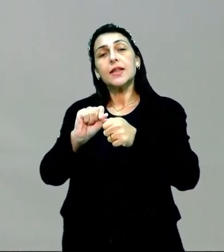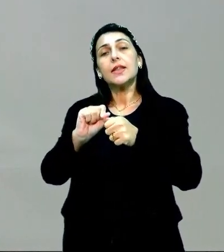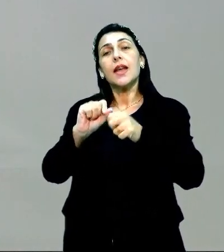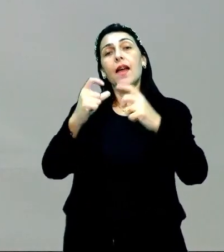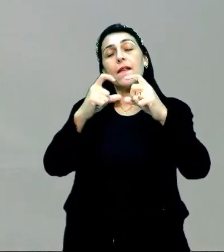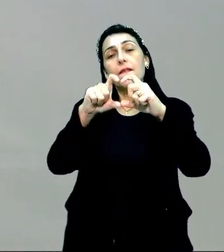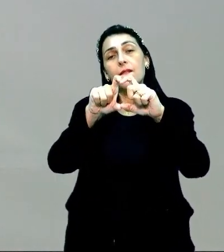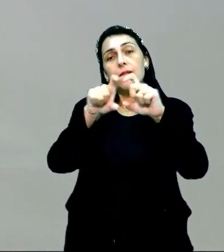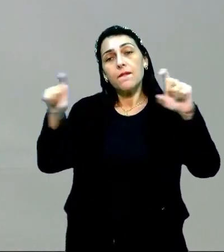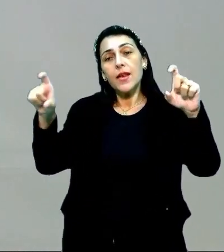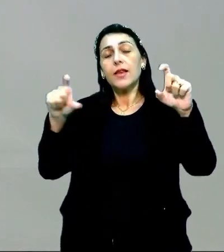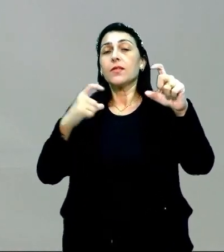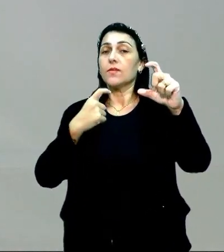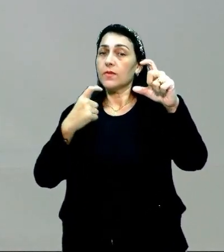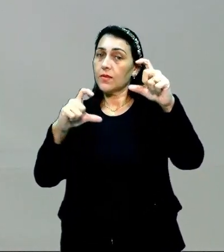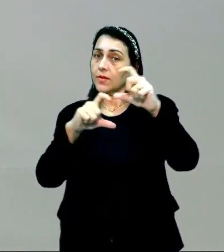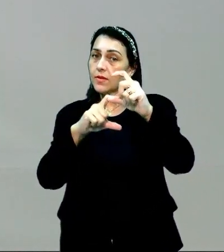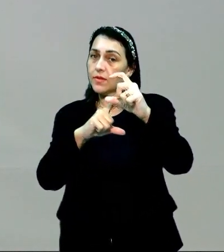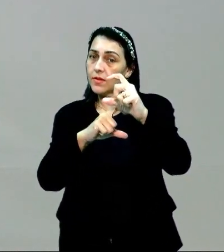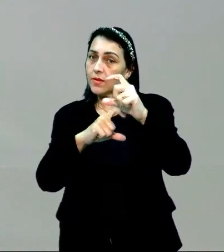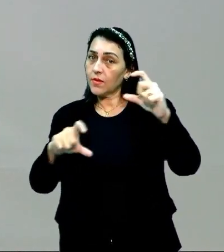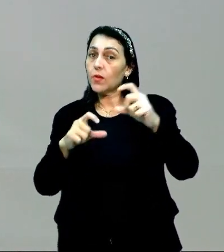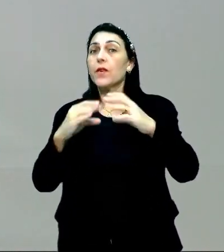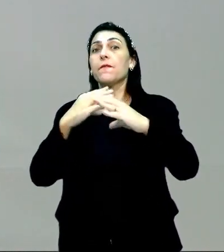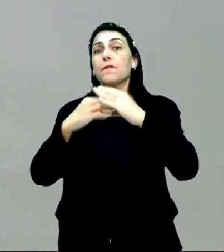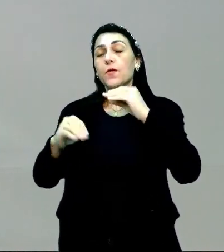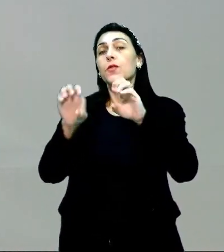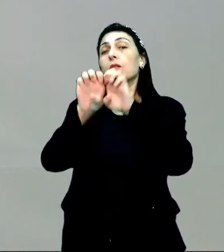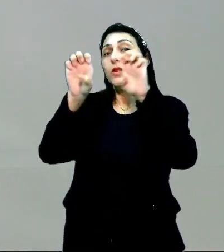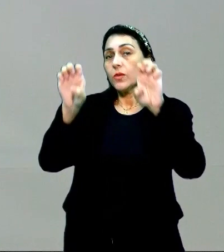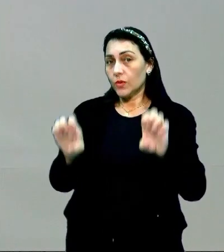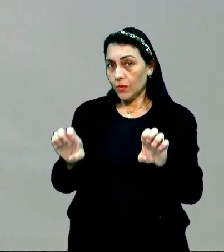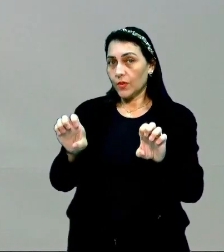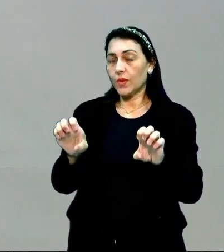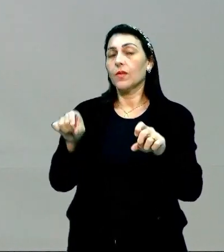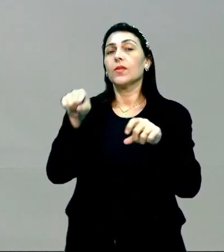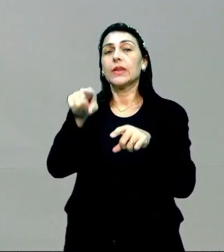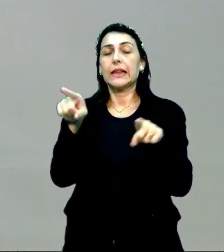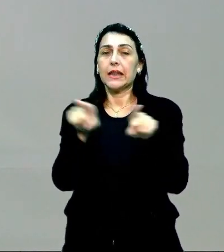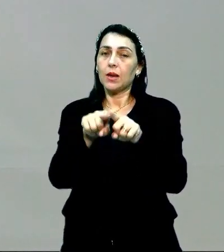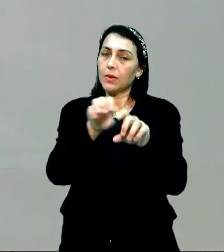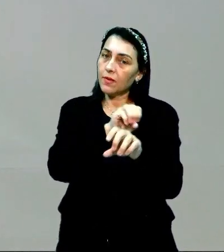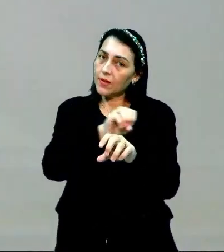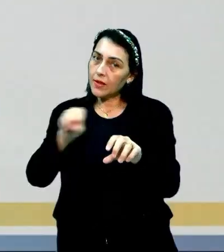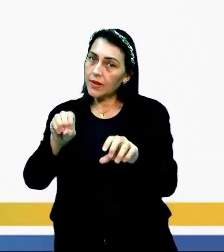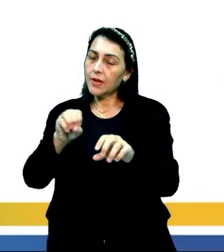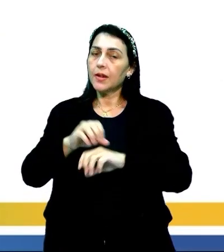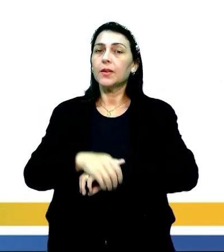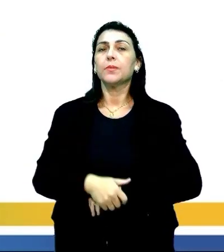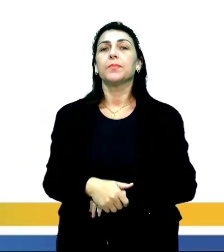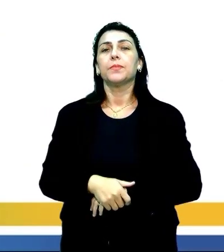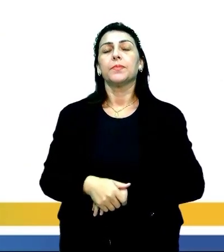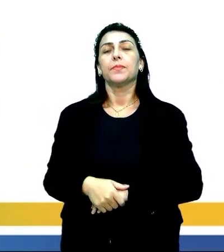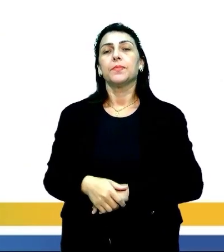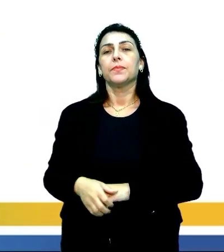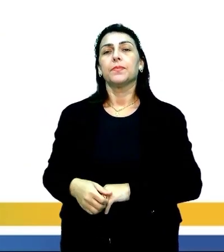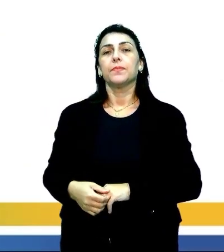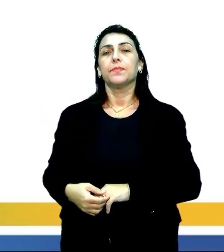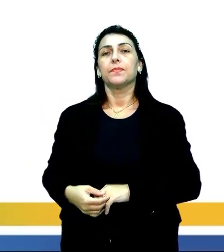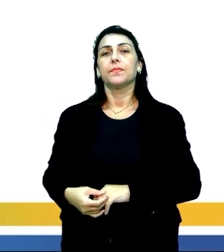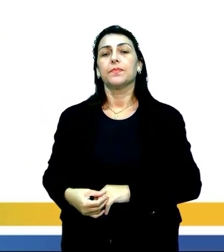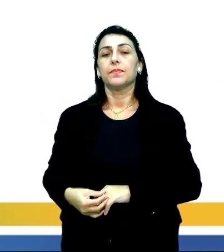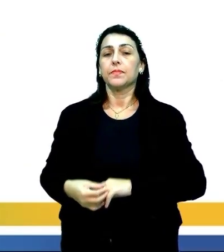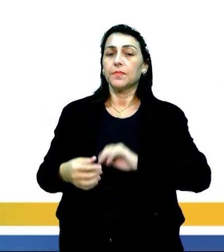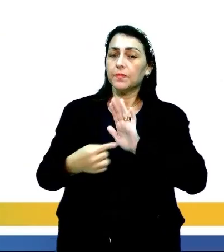em versos e estrofes, automaticamente você fugiu a estrutura. Então você também vai zerar, ok?